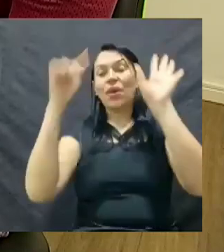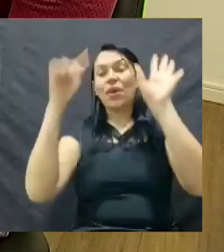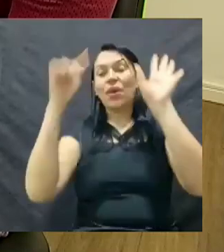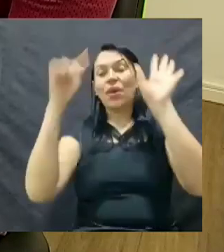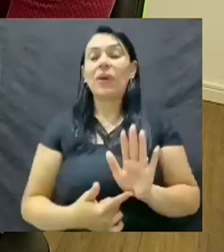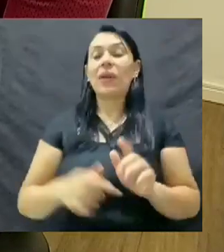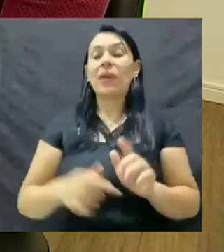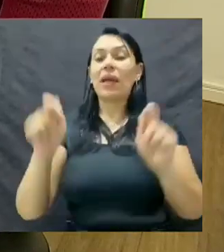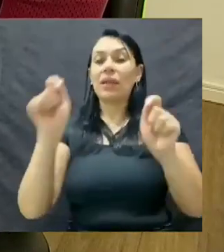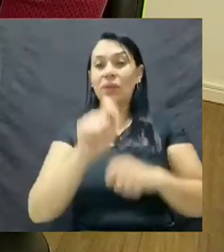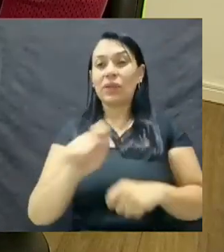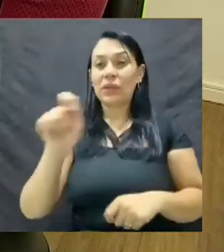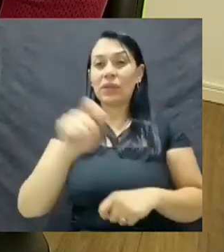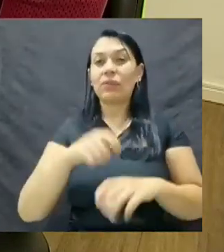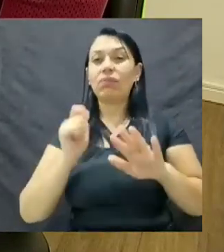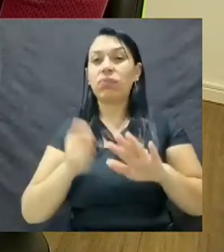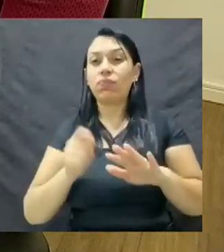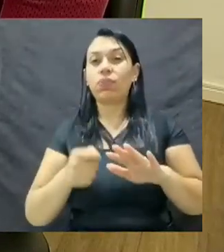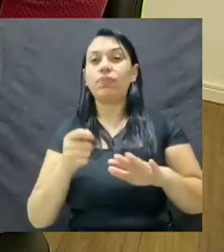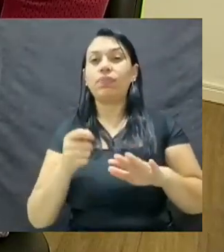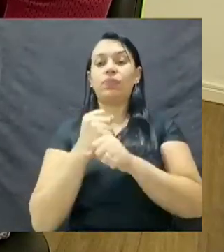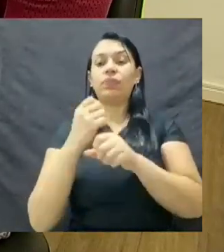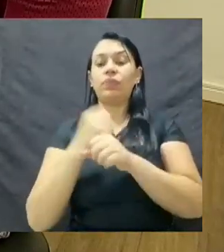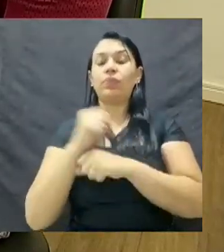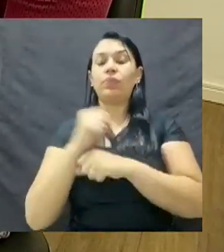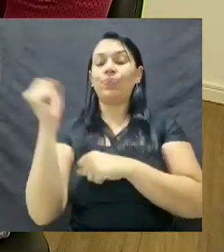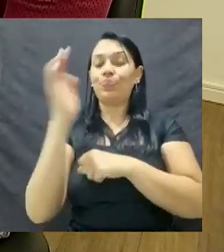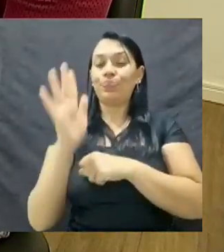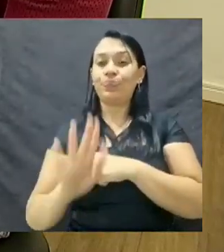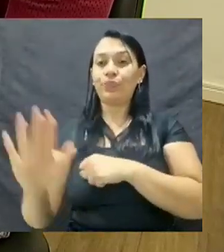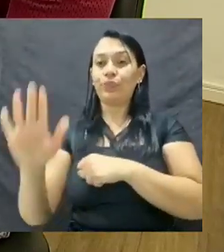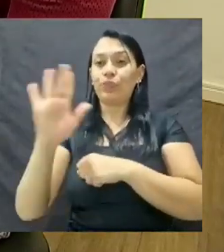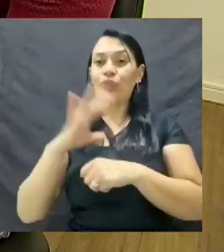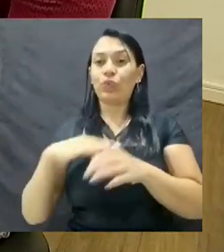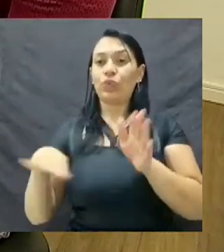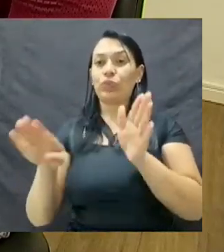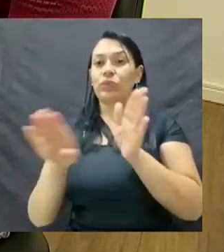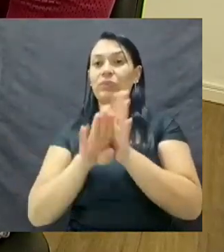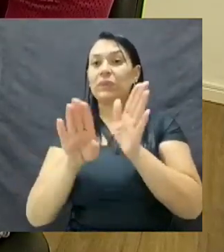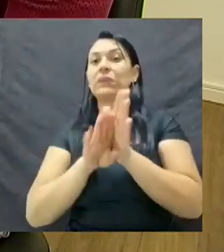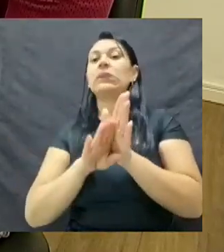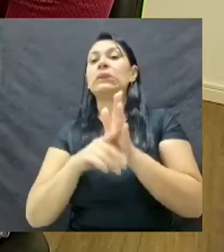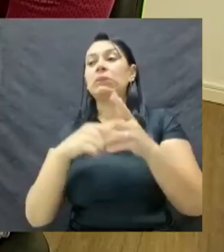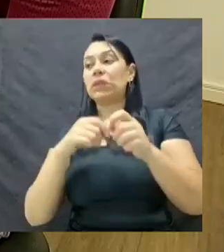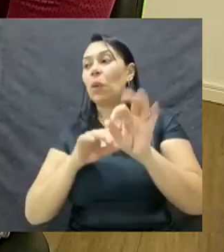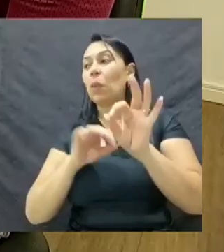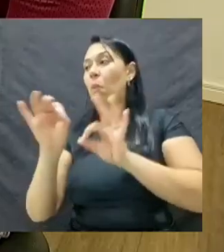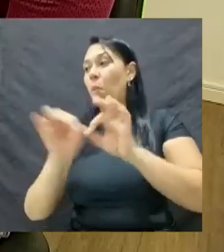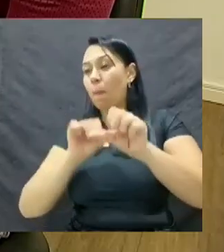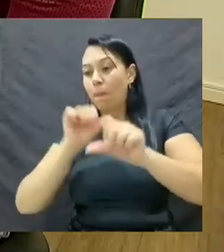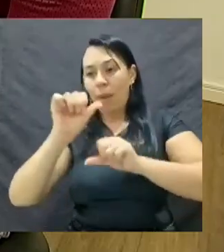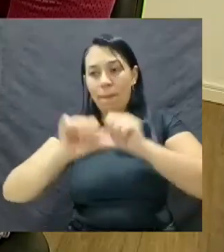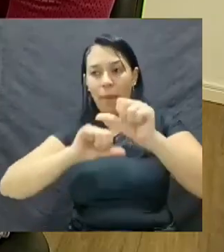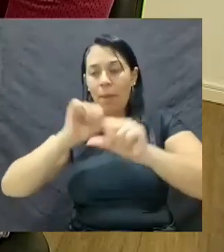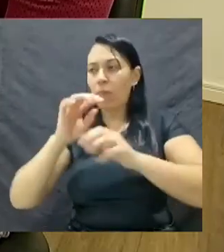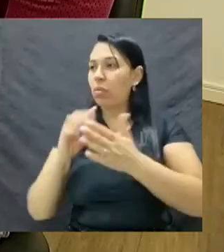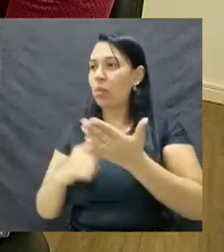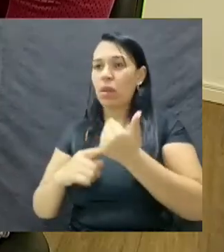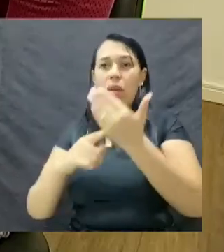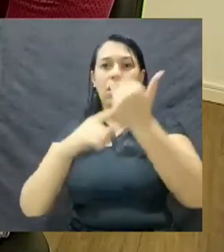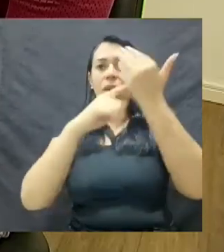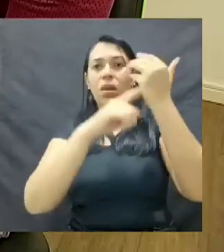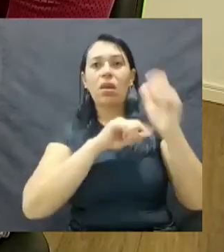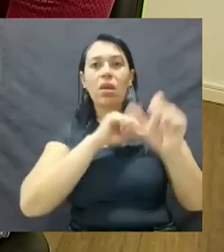Brasil. Então, mas para chegar nesse passo, passou por esse passo de modernização, passou por esse passo de equipe qualificada, de